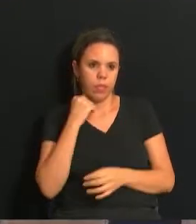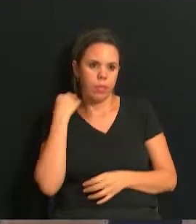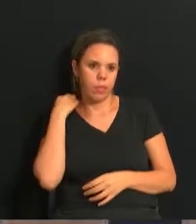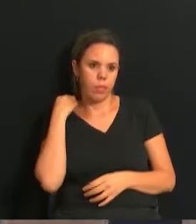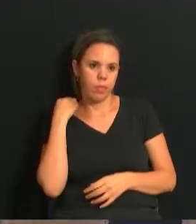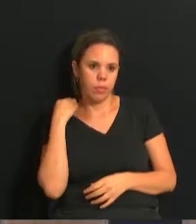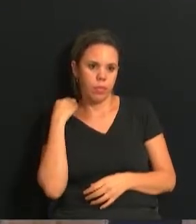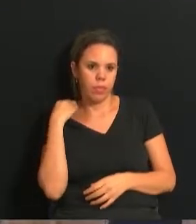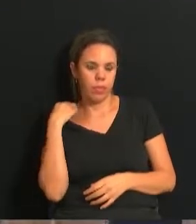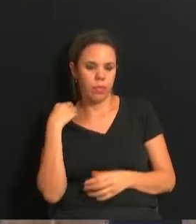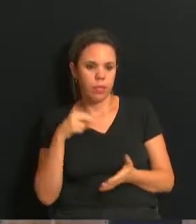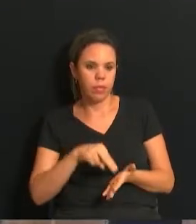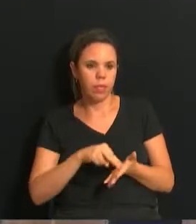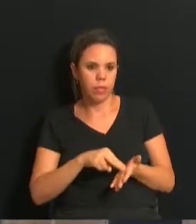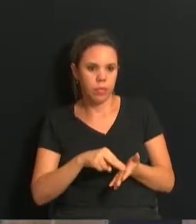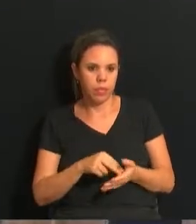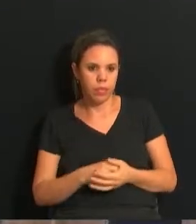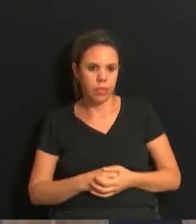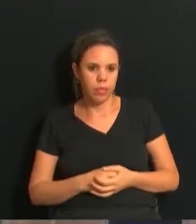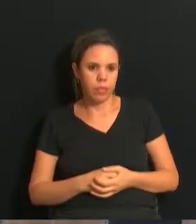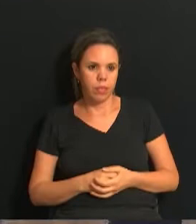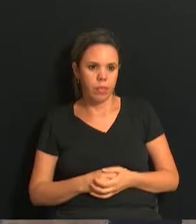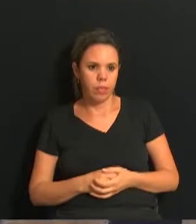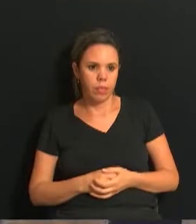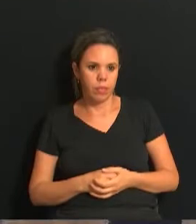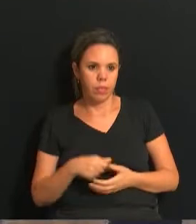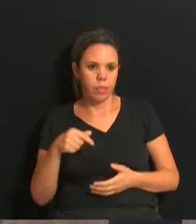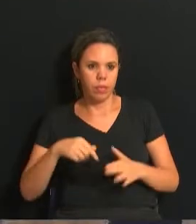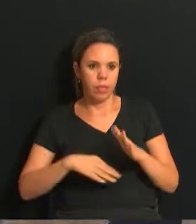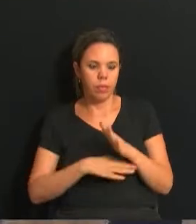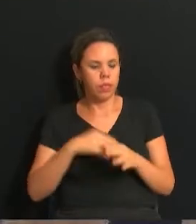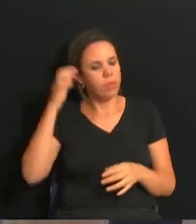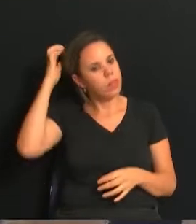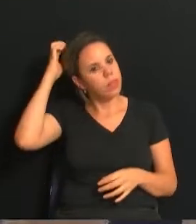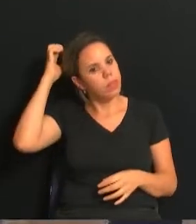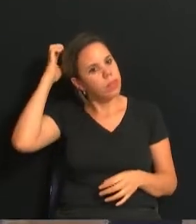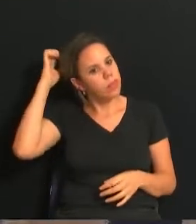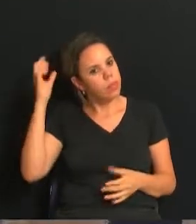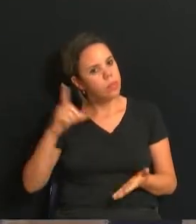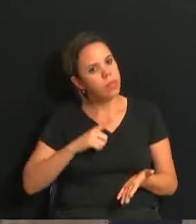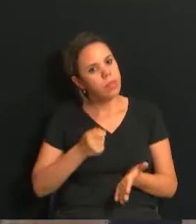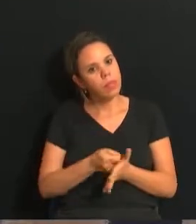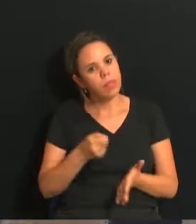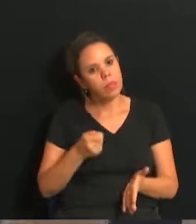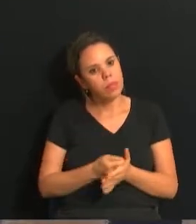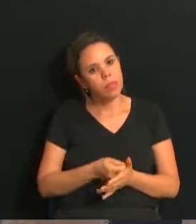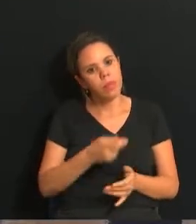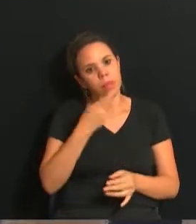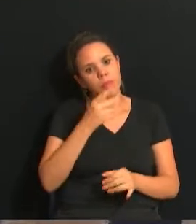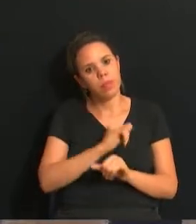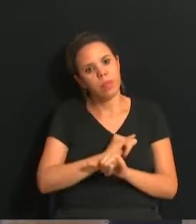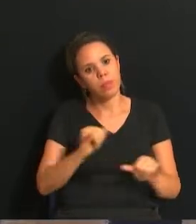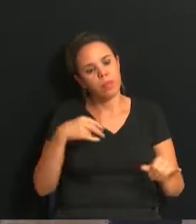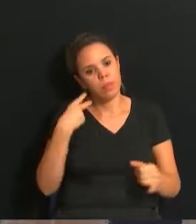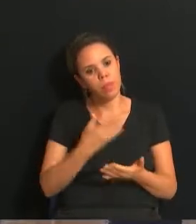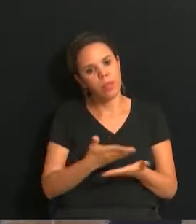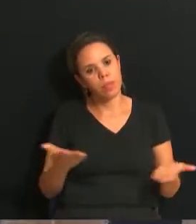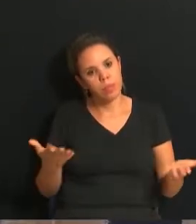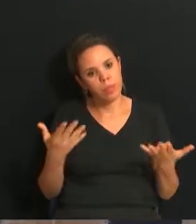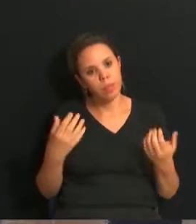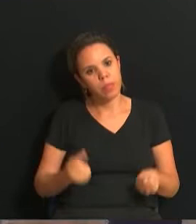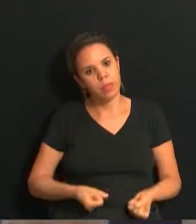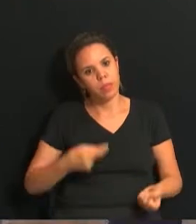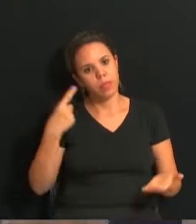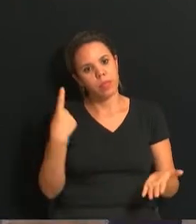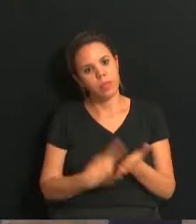muito firme no sentido de que essa casa tem a obrigação, muito se diz, muitos vereadores assumem o